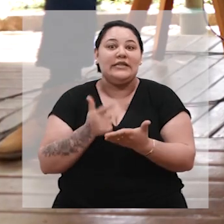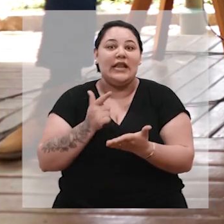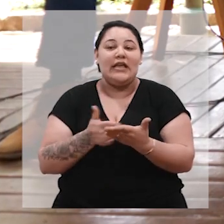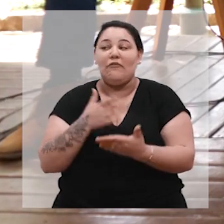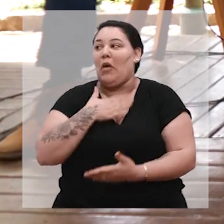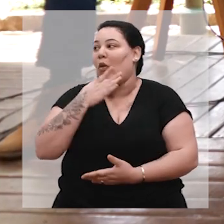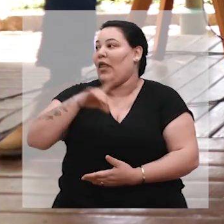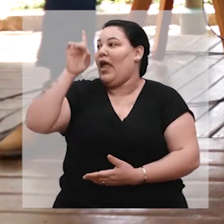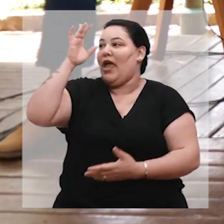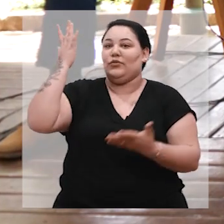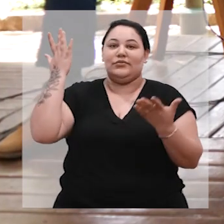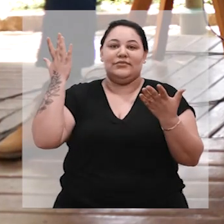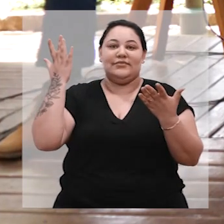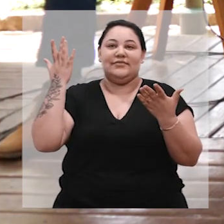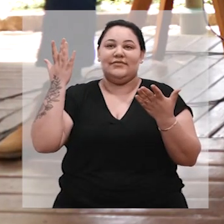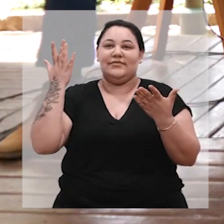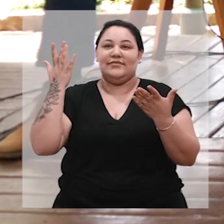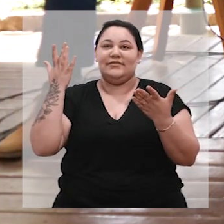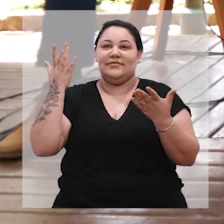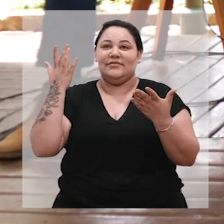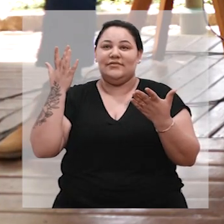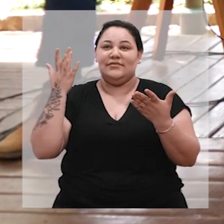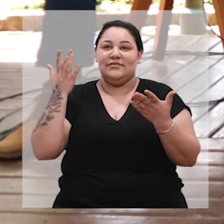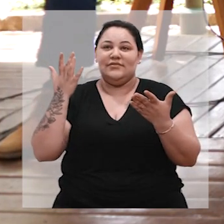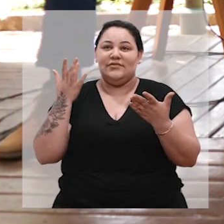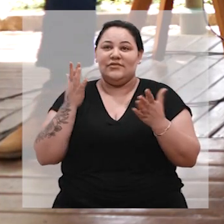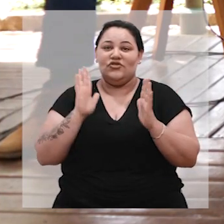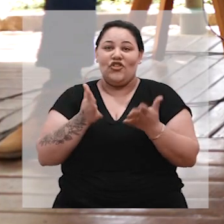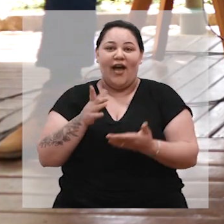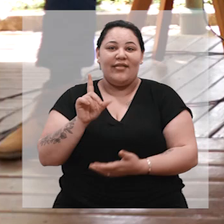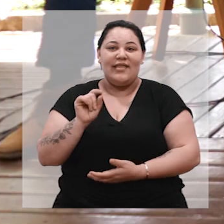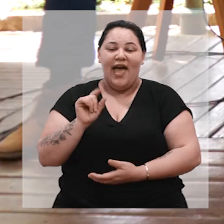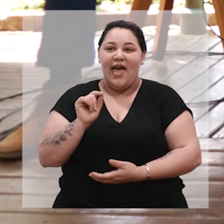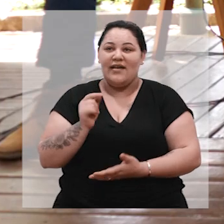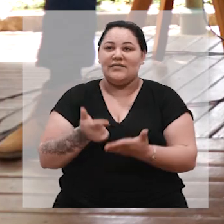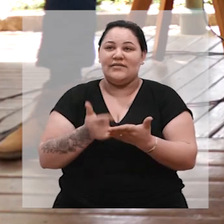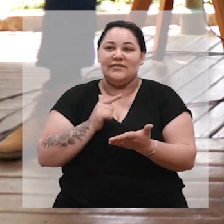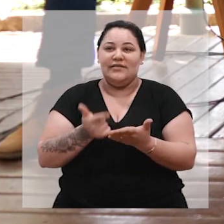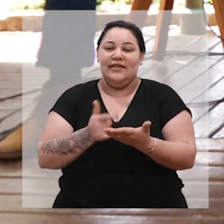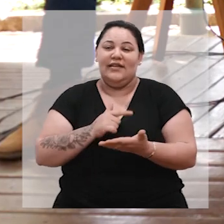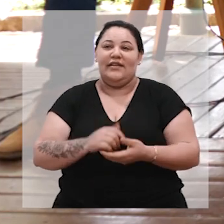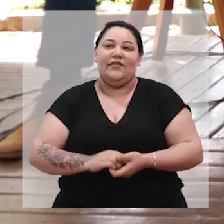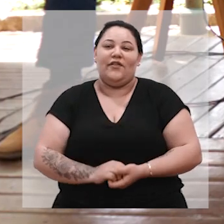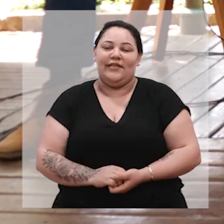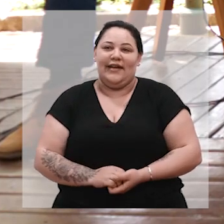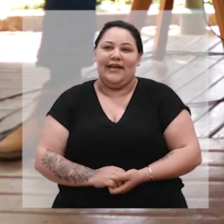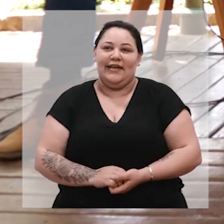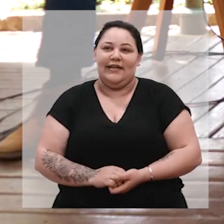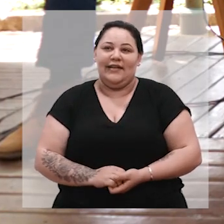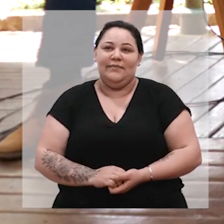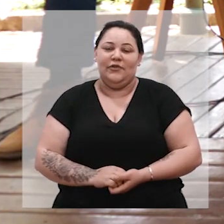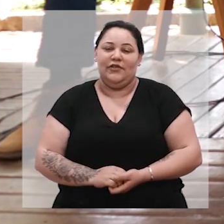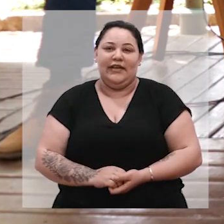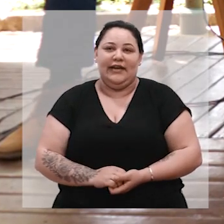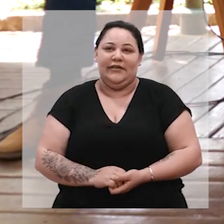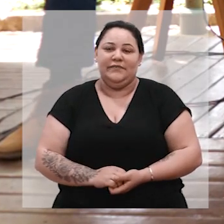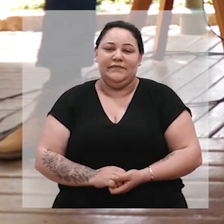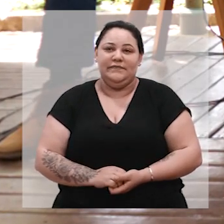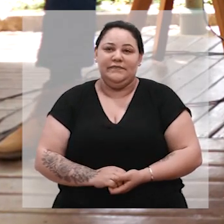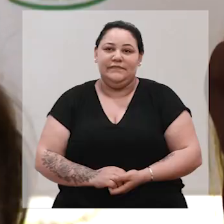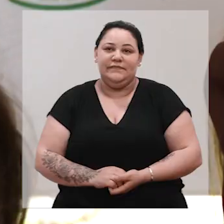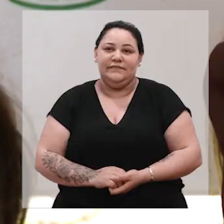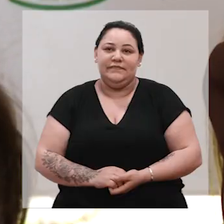10. 10? Meu Deus, já tem, ó, duas mãozinhas, assim. 10 livros. E muitos deles tu